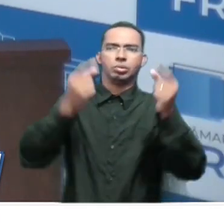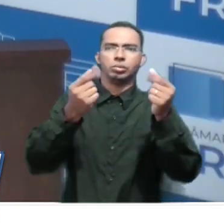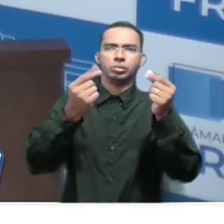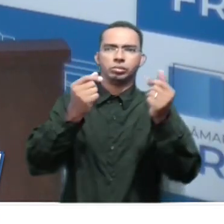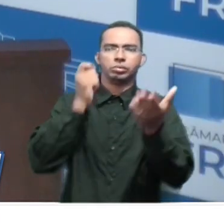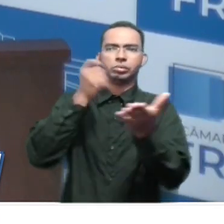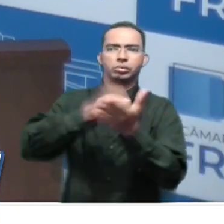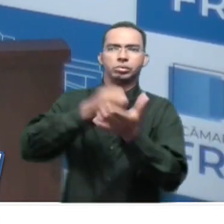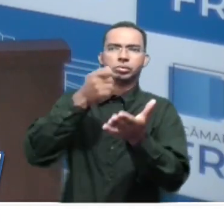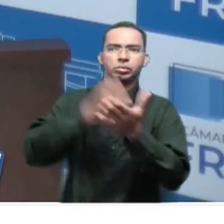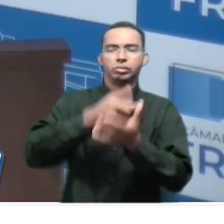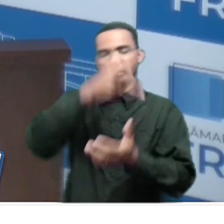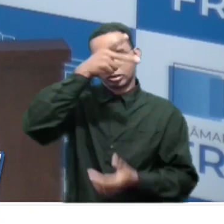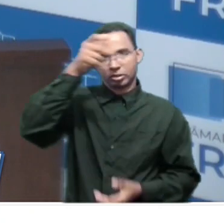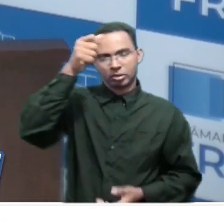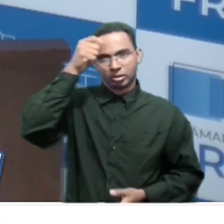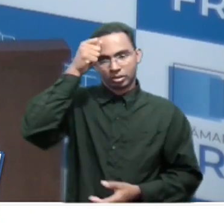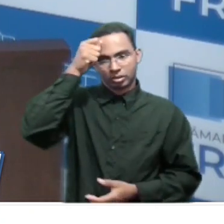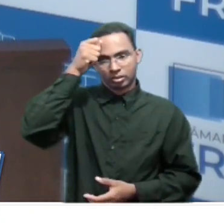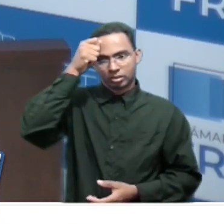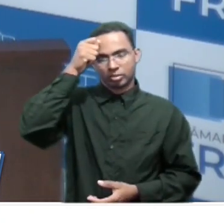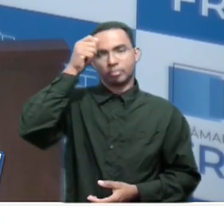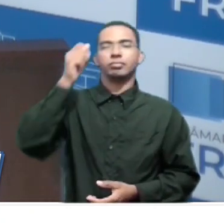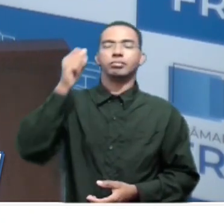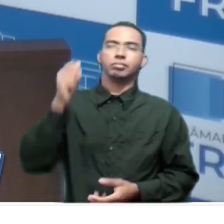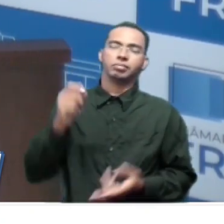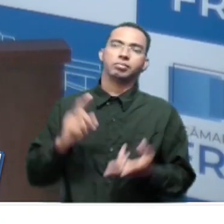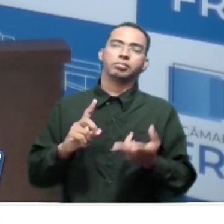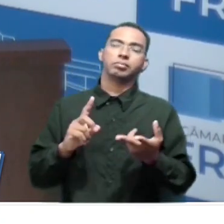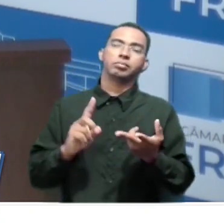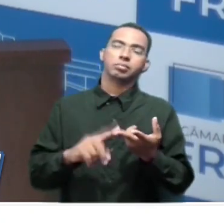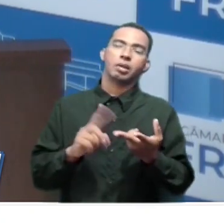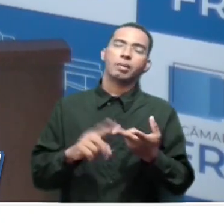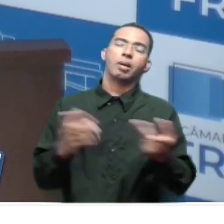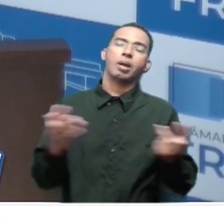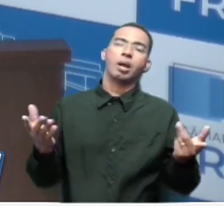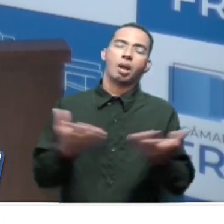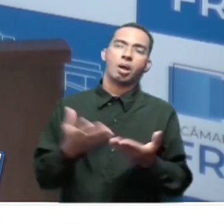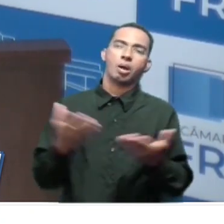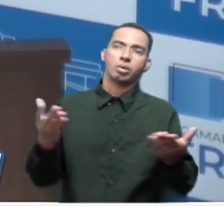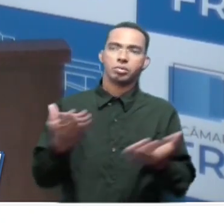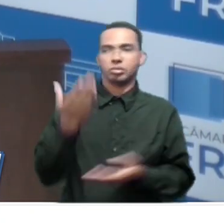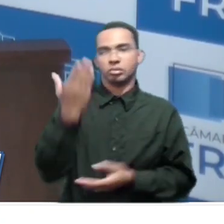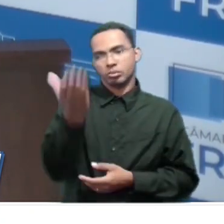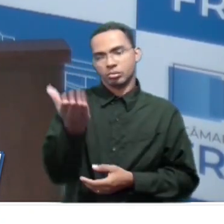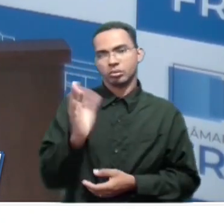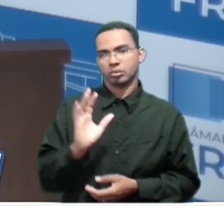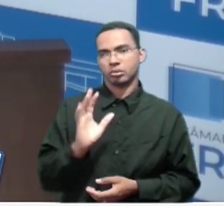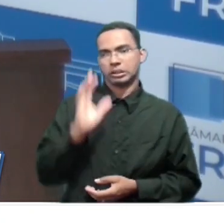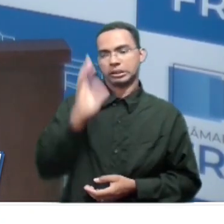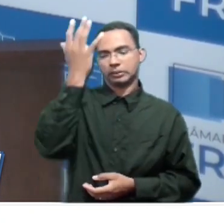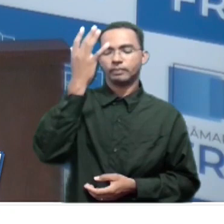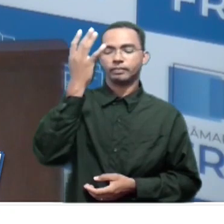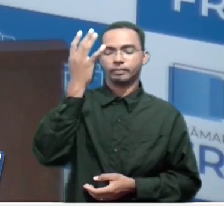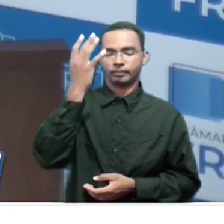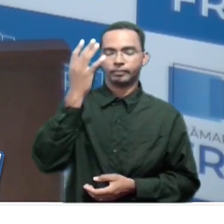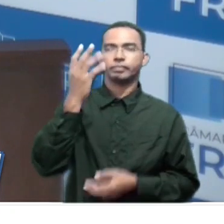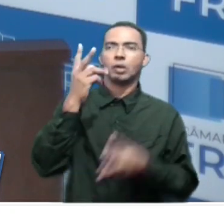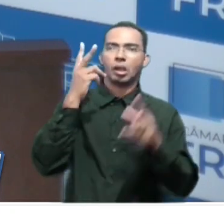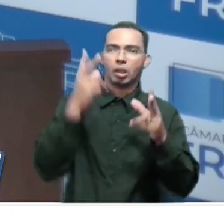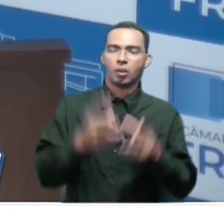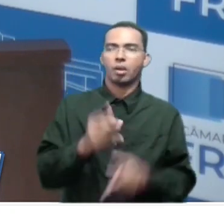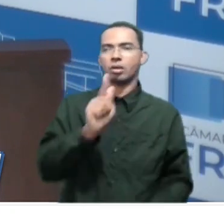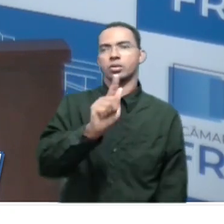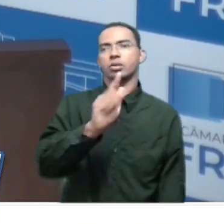na prefeitura municipal, e agora este fato pela mesma guarda